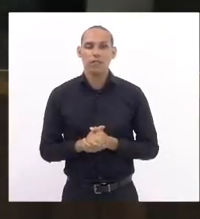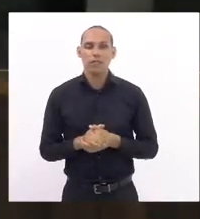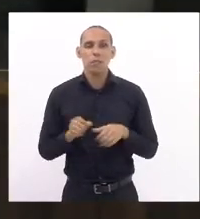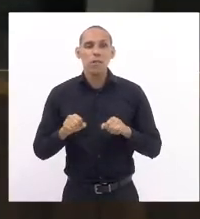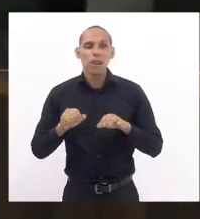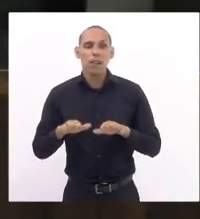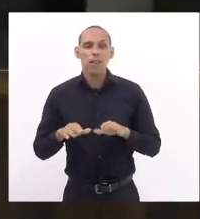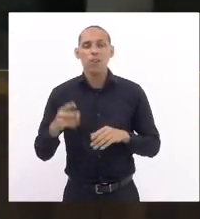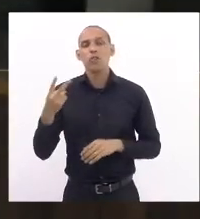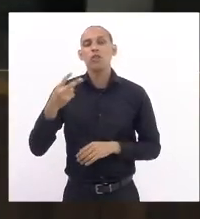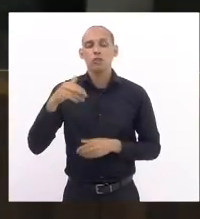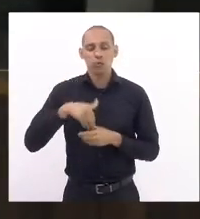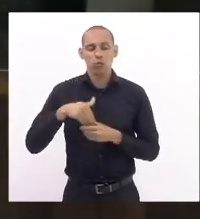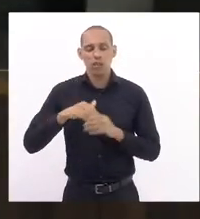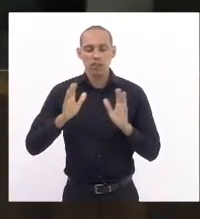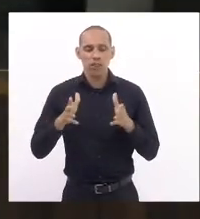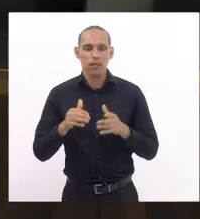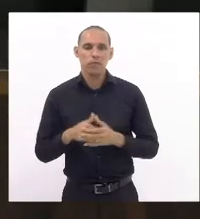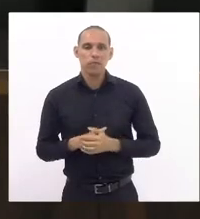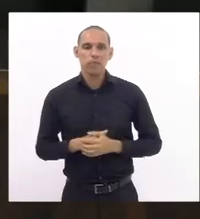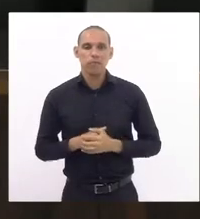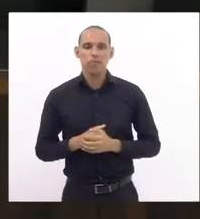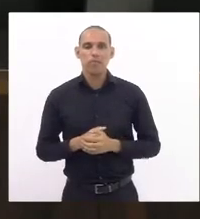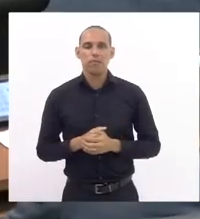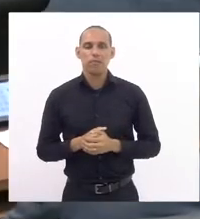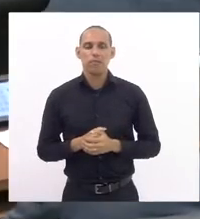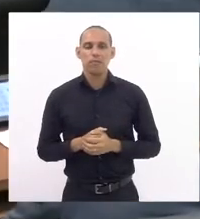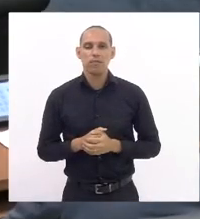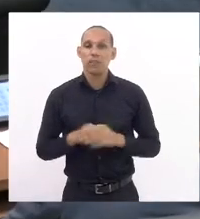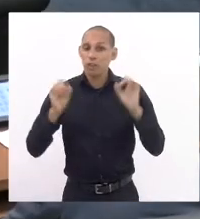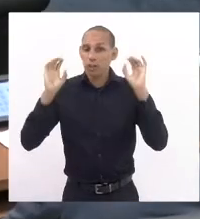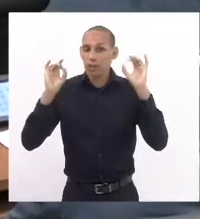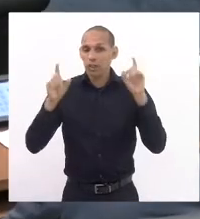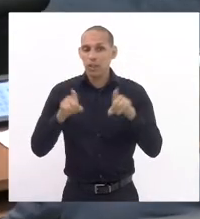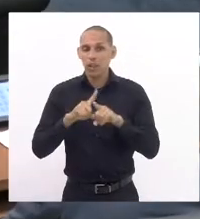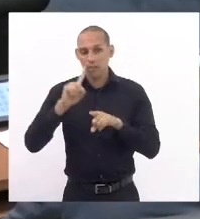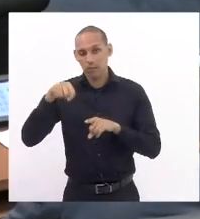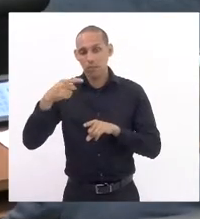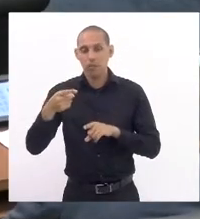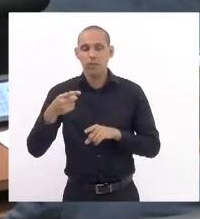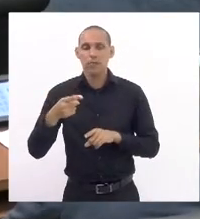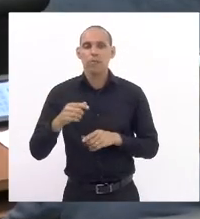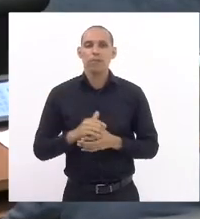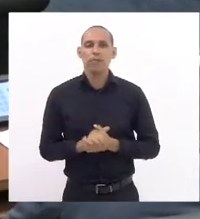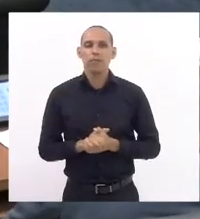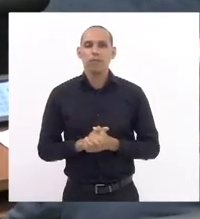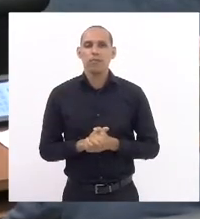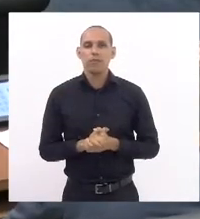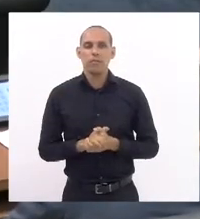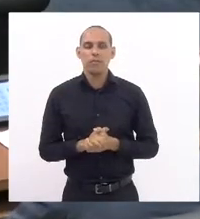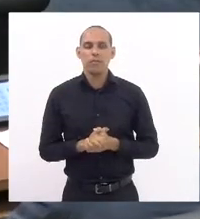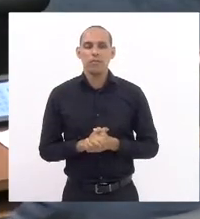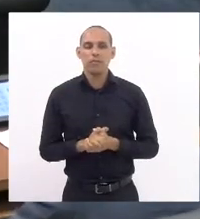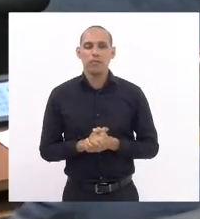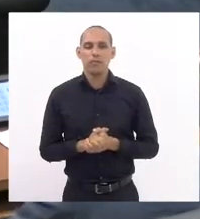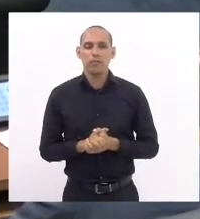Pela manutenção, saldo de destaque. Pela manutenção, saldo de destaque. No segundo eu já votei. Próxima, Vossa Excelência. Próxima, Vossa Excelência.